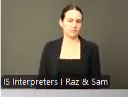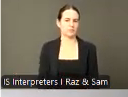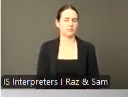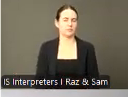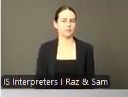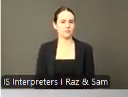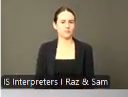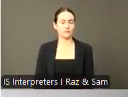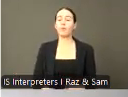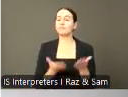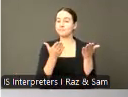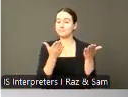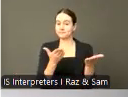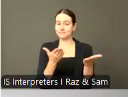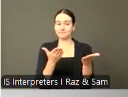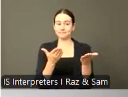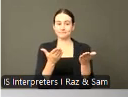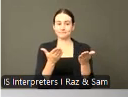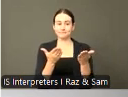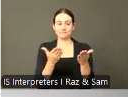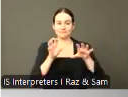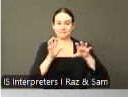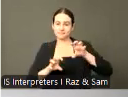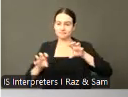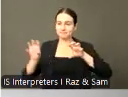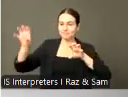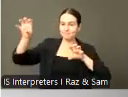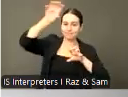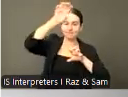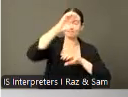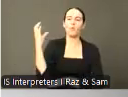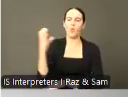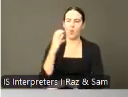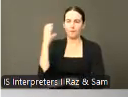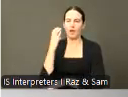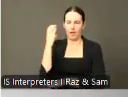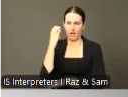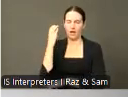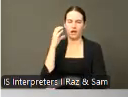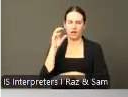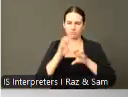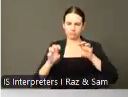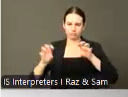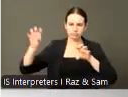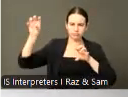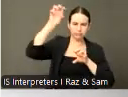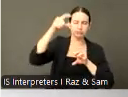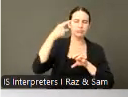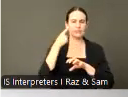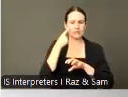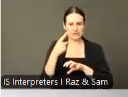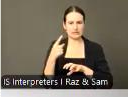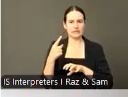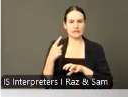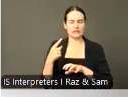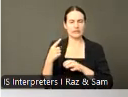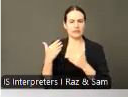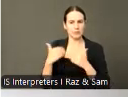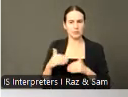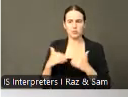Podemos ver aqui os departamentos e regiões da Colômbia, onde concentramos nossos esforços